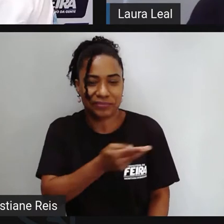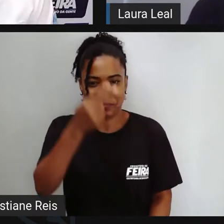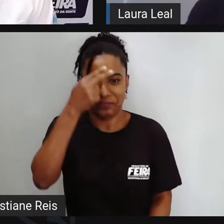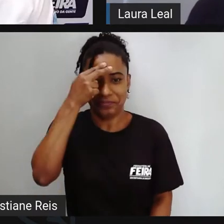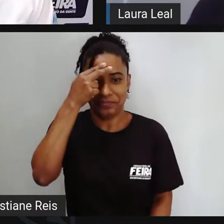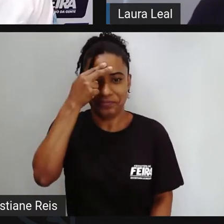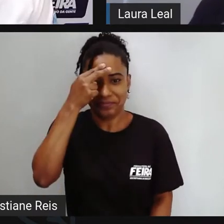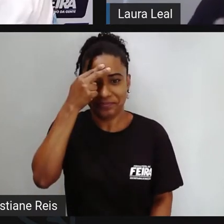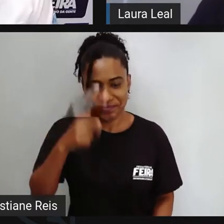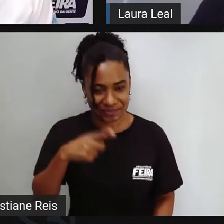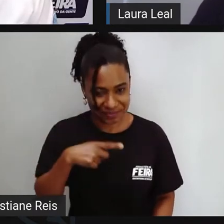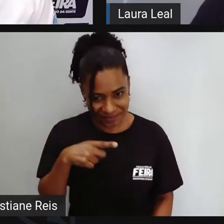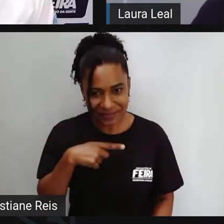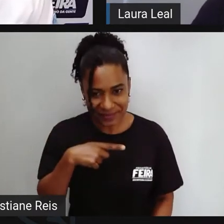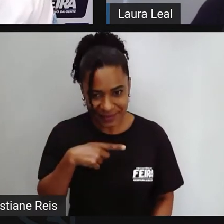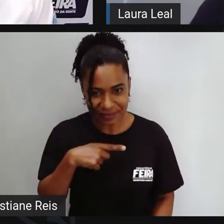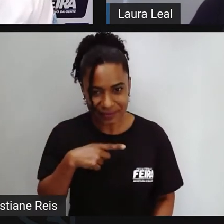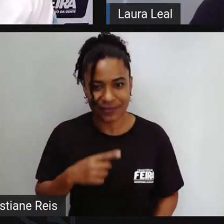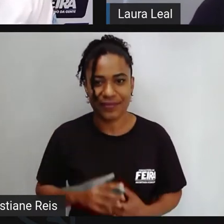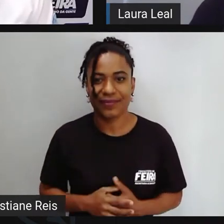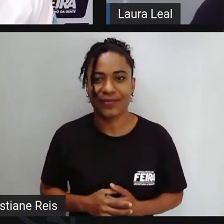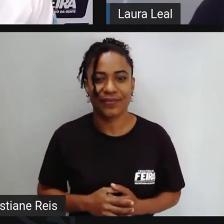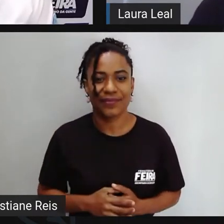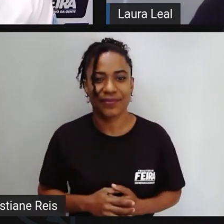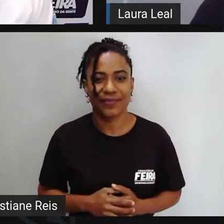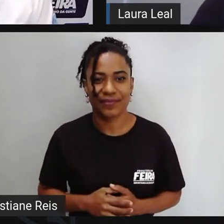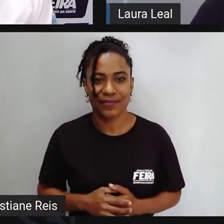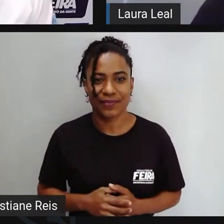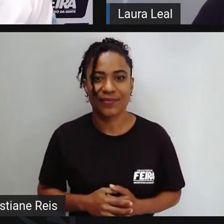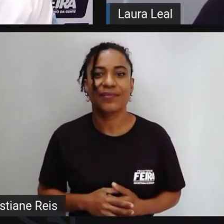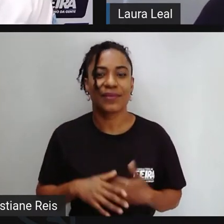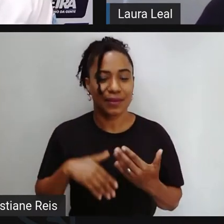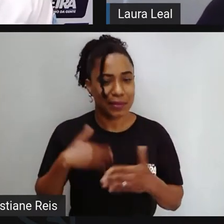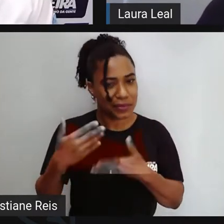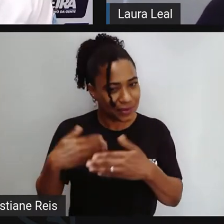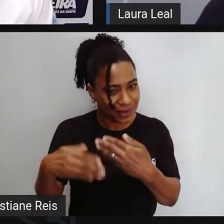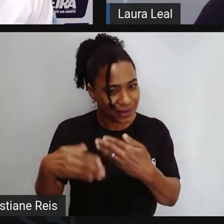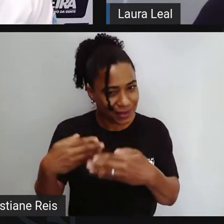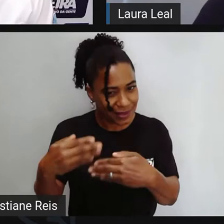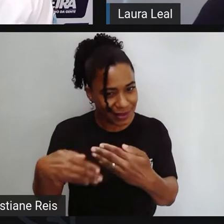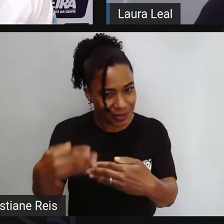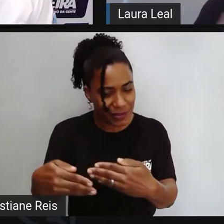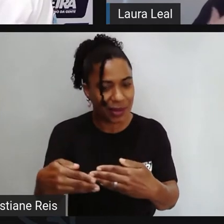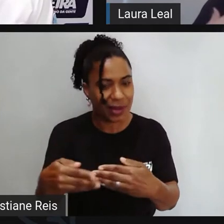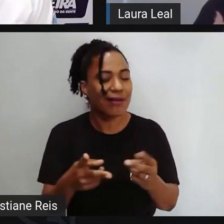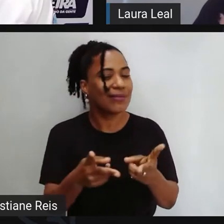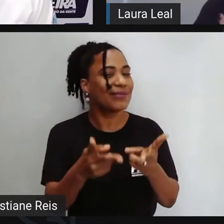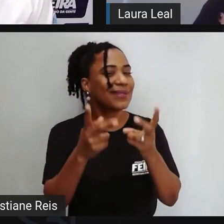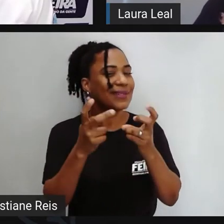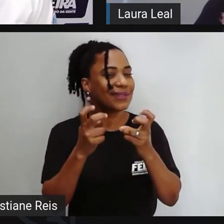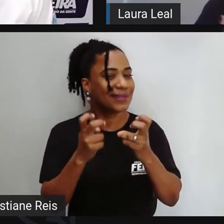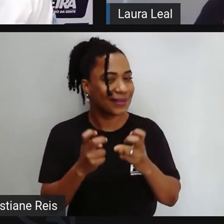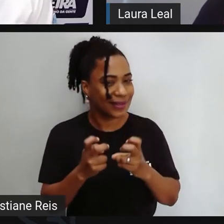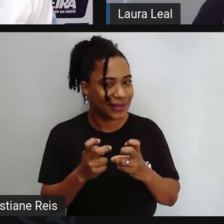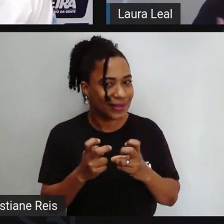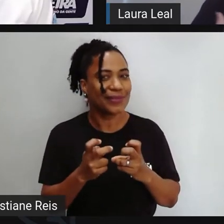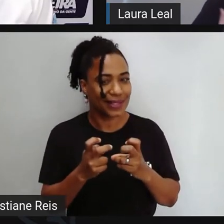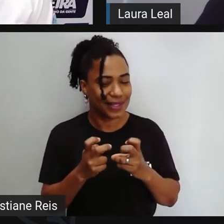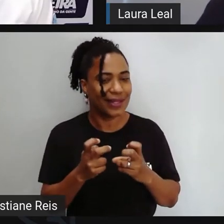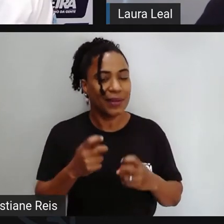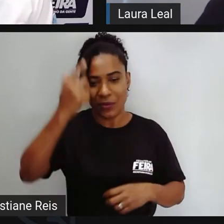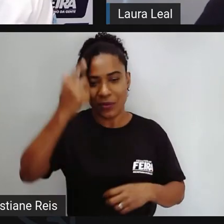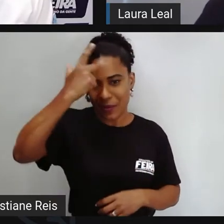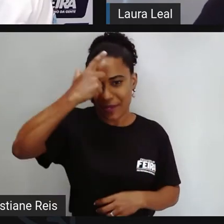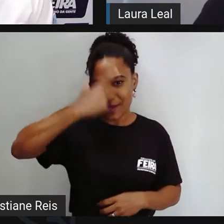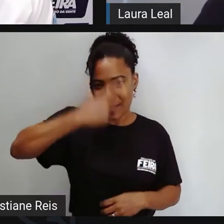e manterem a gente no lugar, assim. Uhum. Então, com o tempo, a gente vai aprendendo a lidar e entende que não é uma questão com a gente, né? A